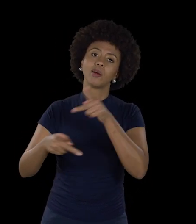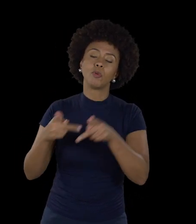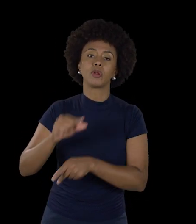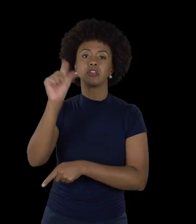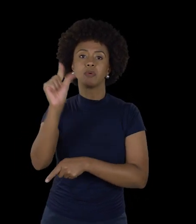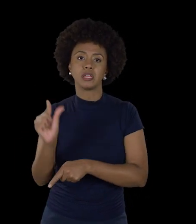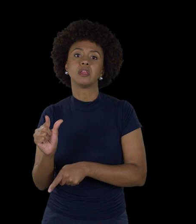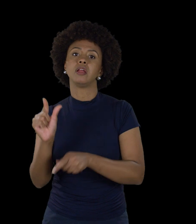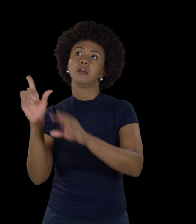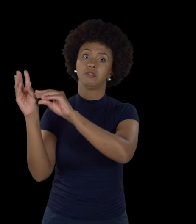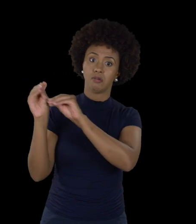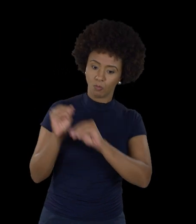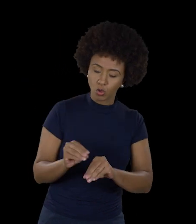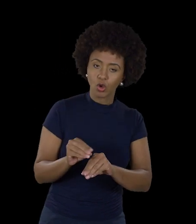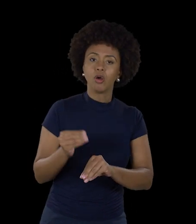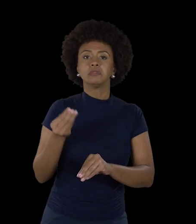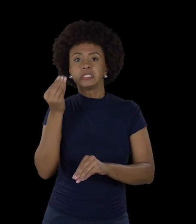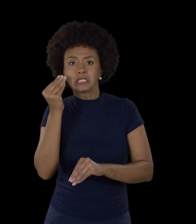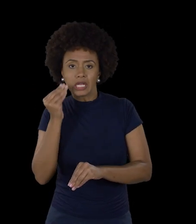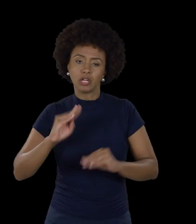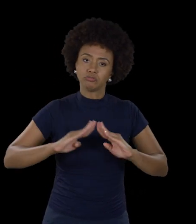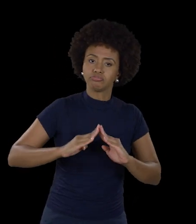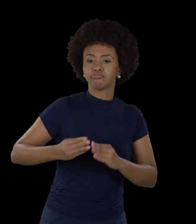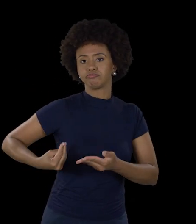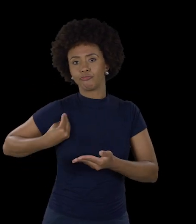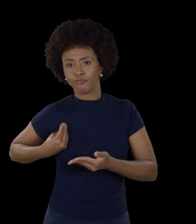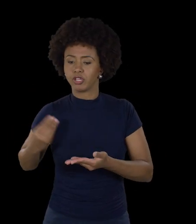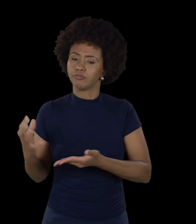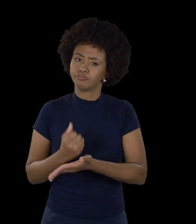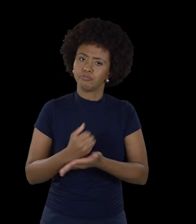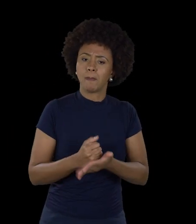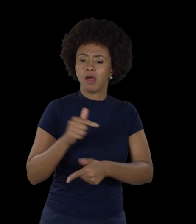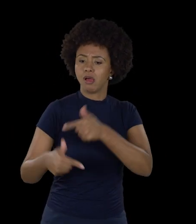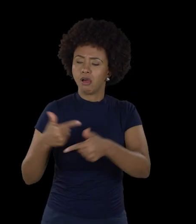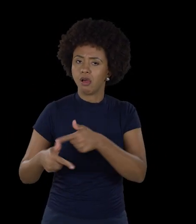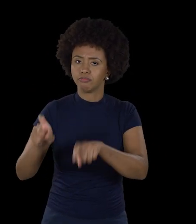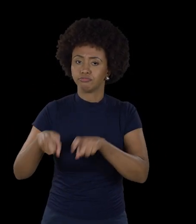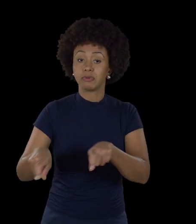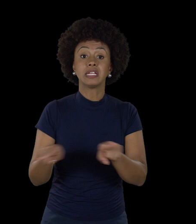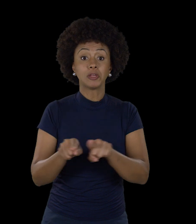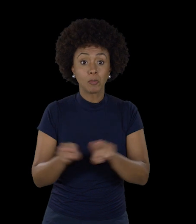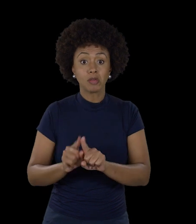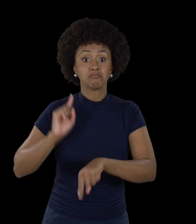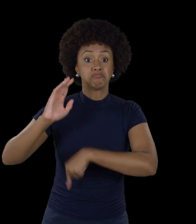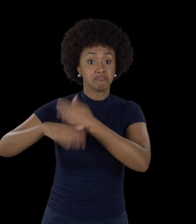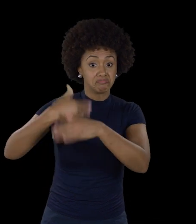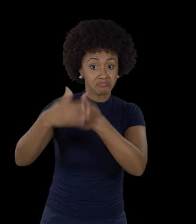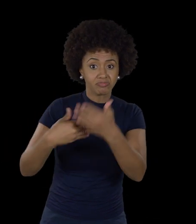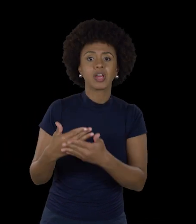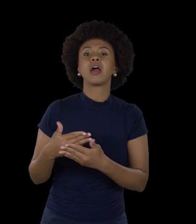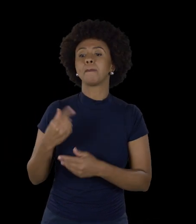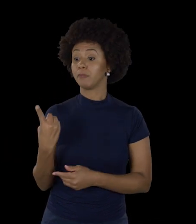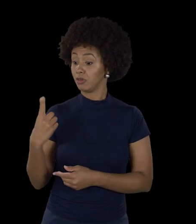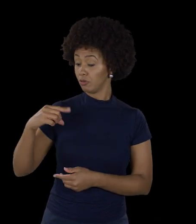busca de terras para plantar e colher. A partir de 1875, os imigrantes da Velha Bota